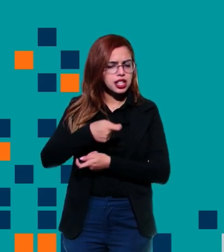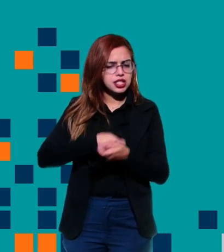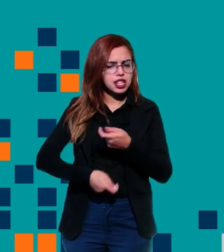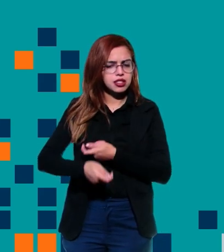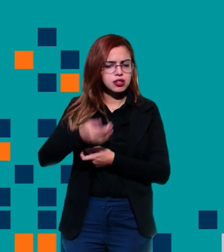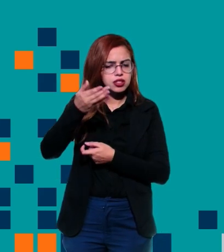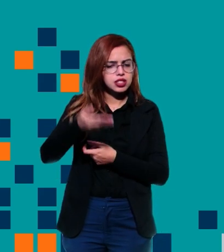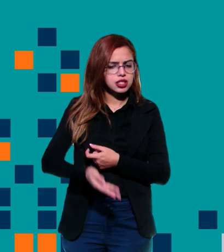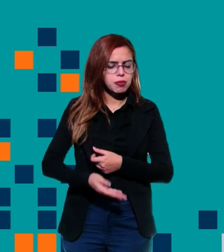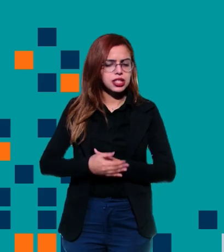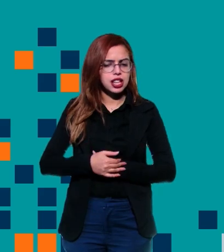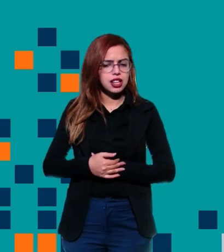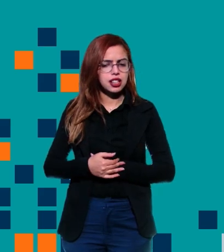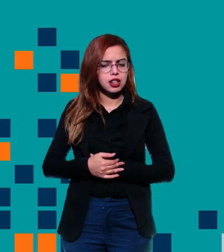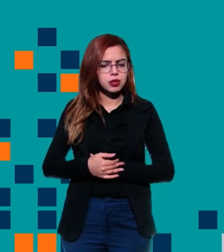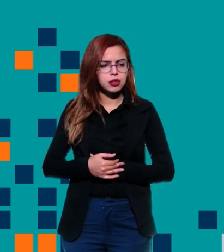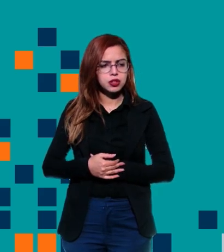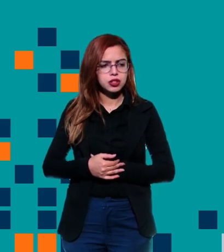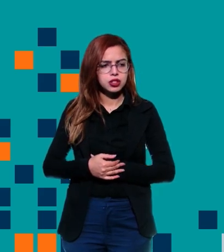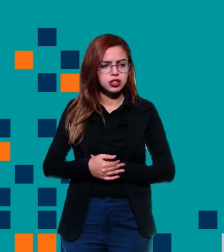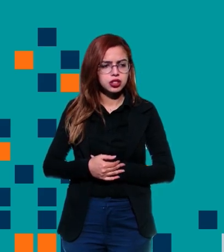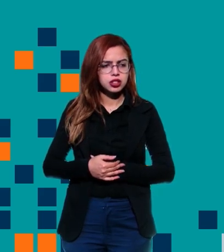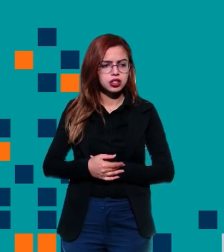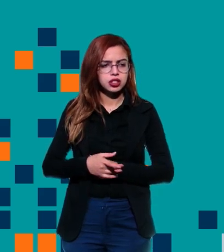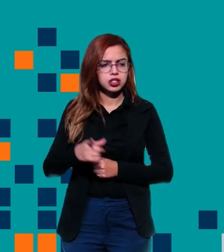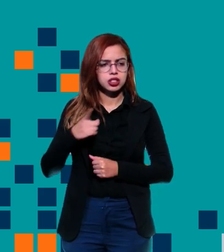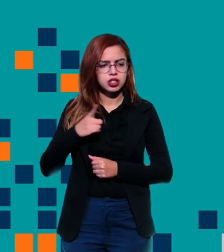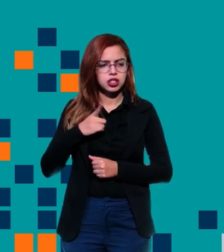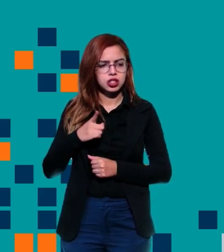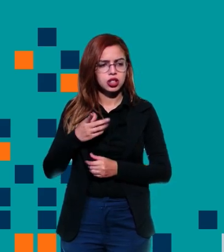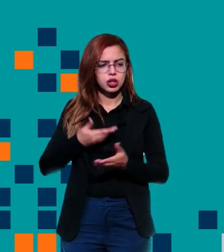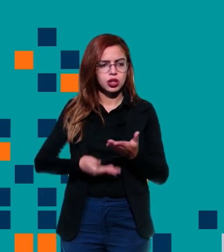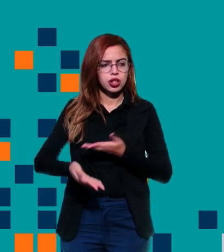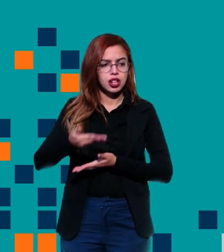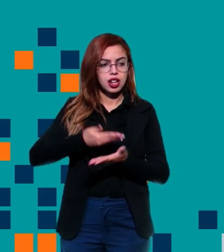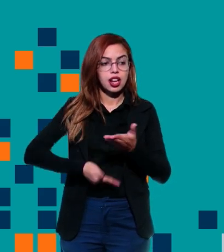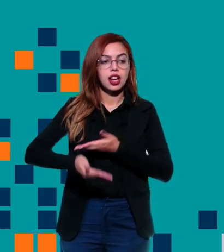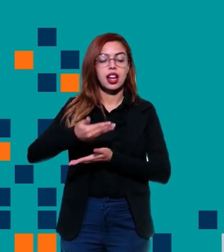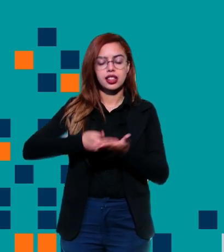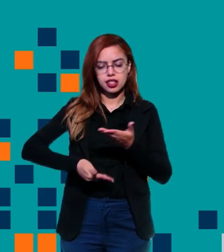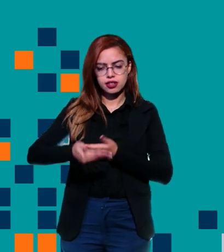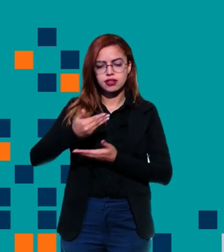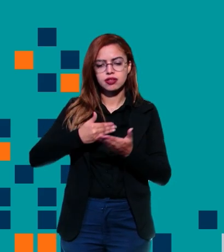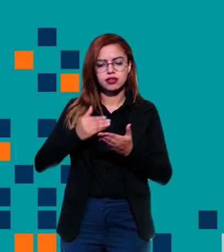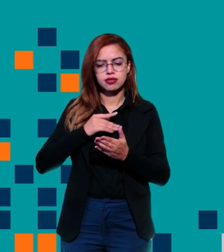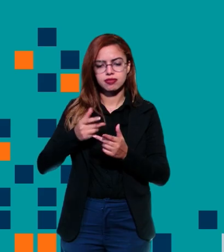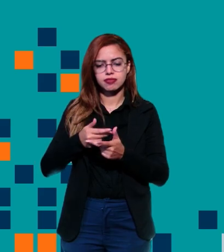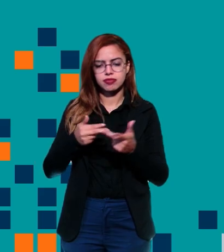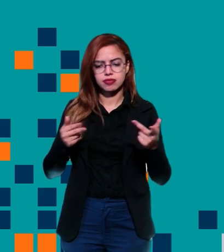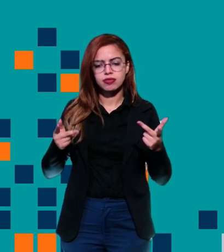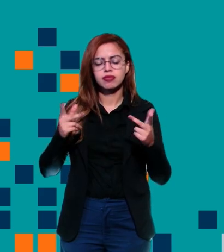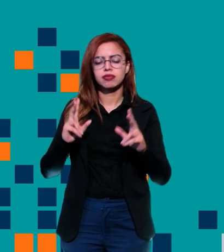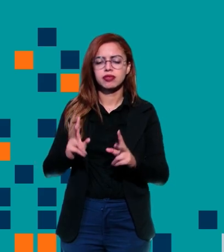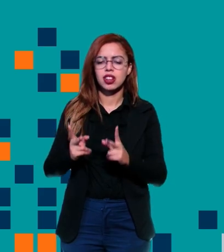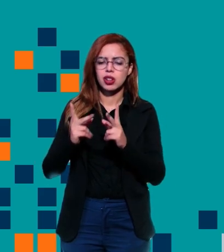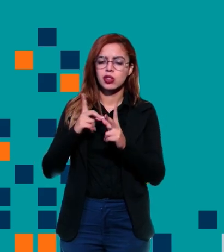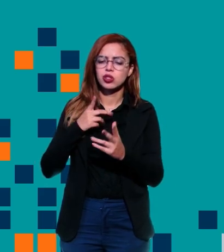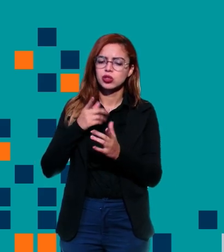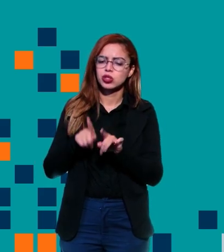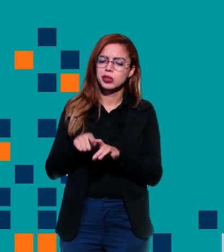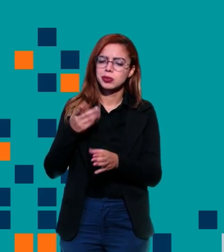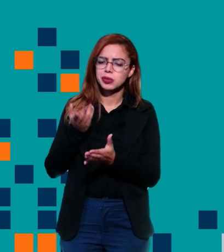os bares, os restaurantes, os moradores, a quantidade, quem era, quanto ganhavam, para